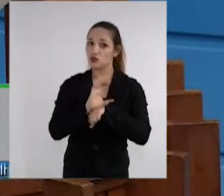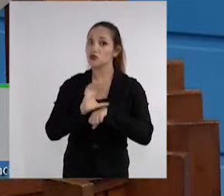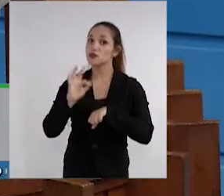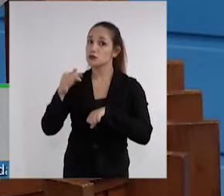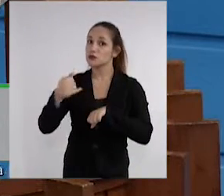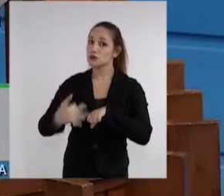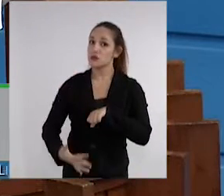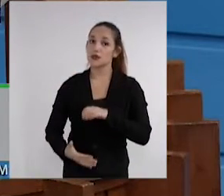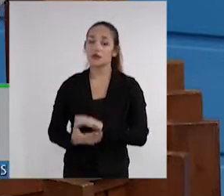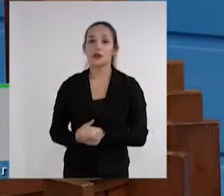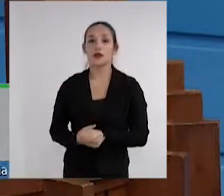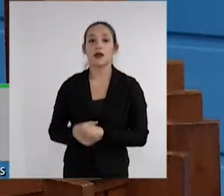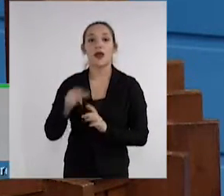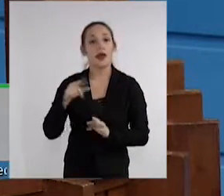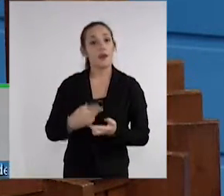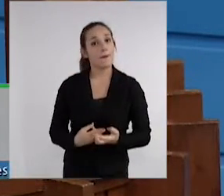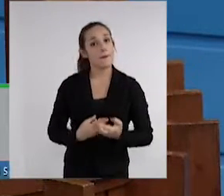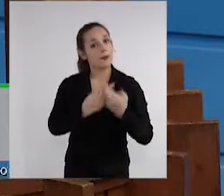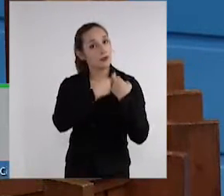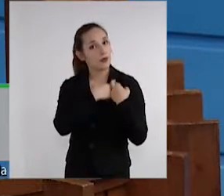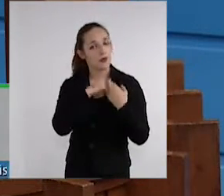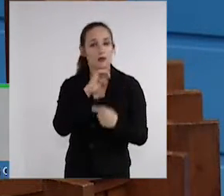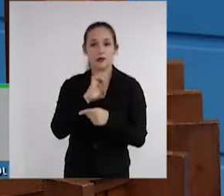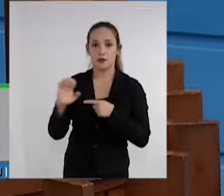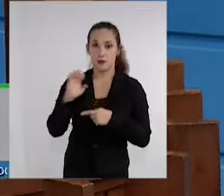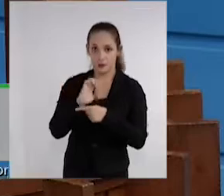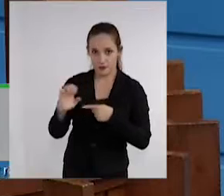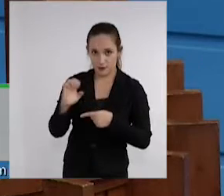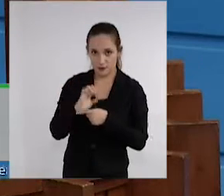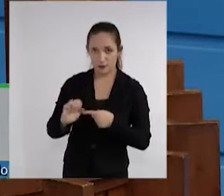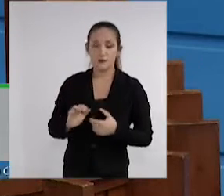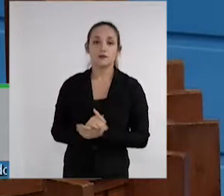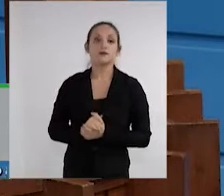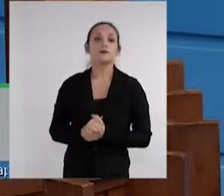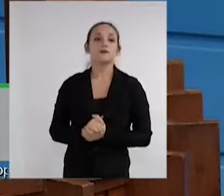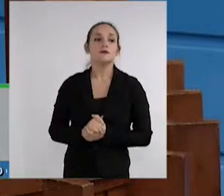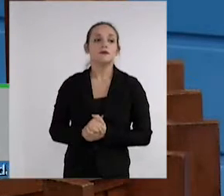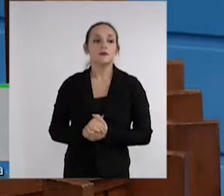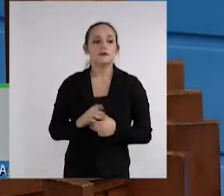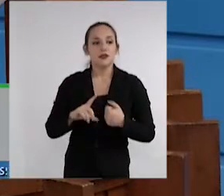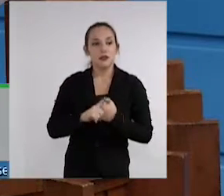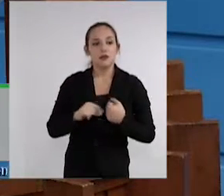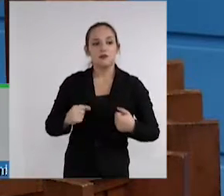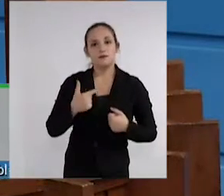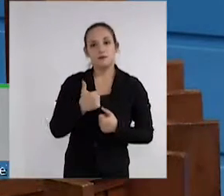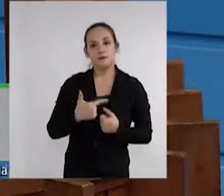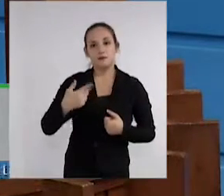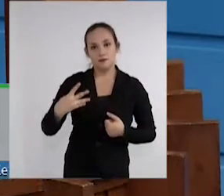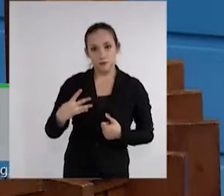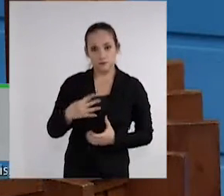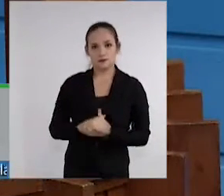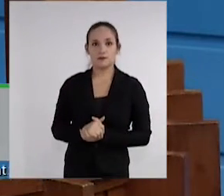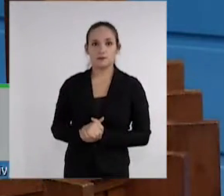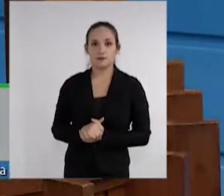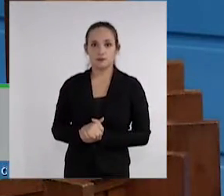Federal, naquilo que compete aos estados, no artigo 24, por